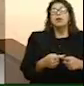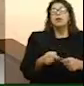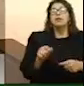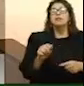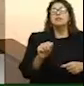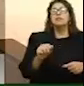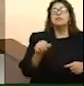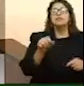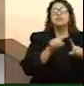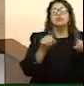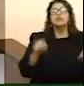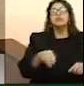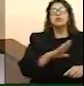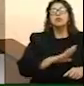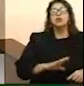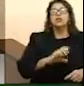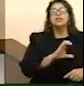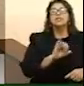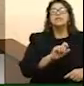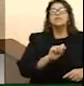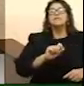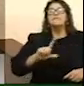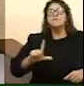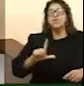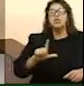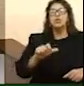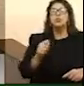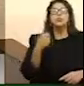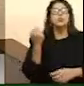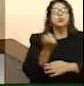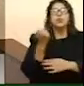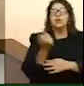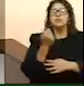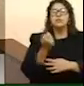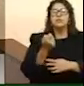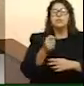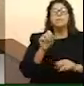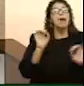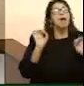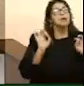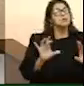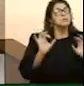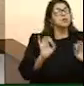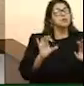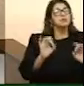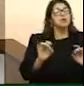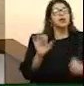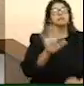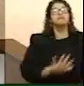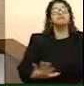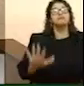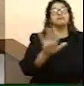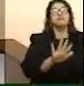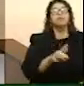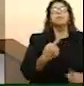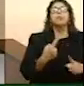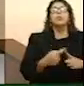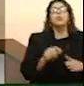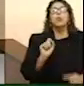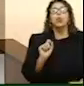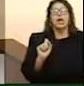dos servidores civis do Estado do Rio Grande do Sul mais especiais nesse aspecto? O